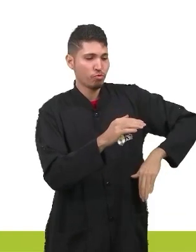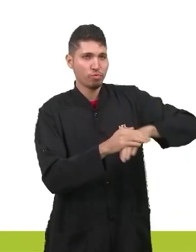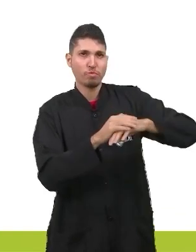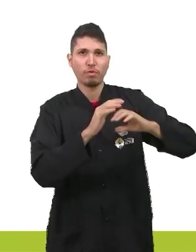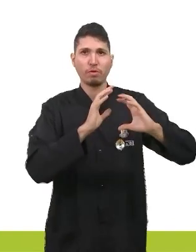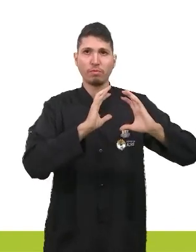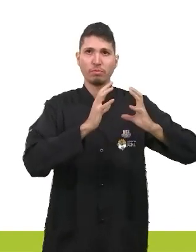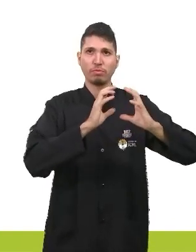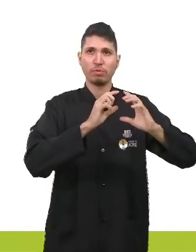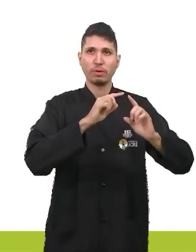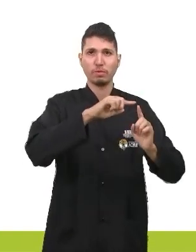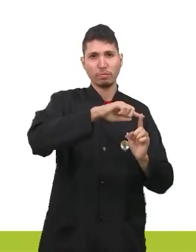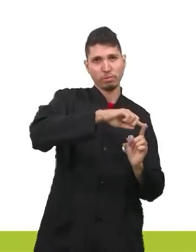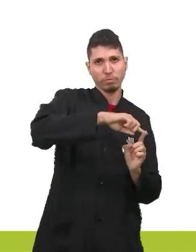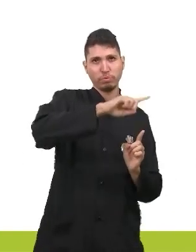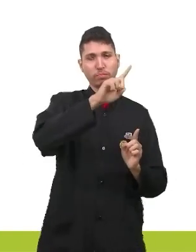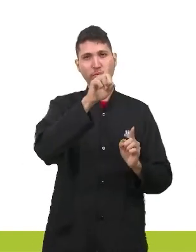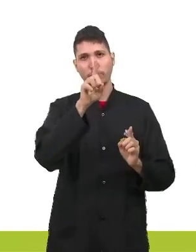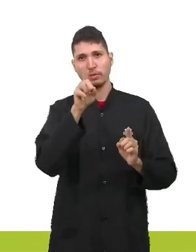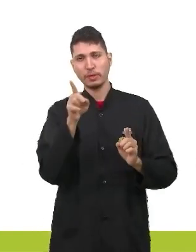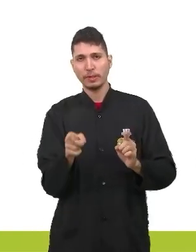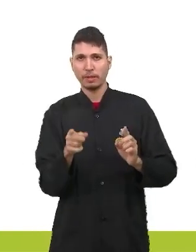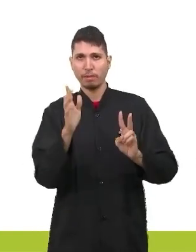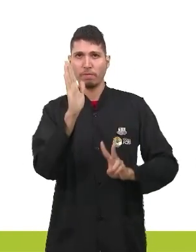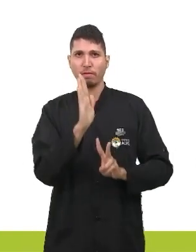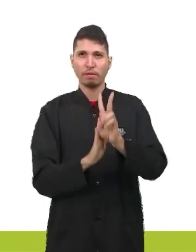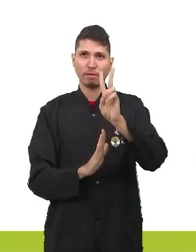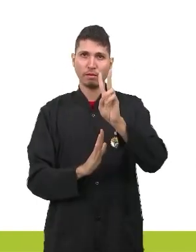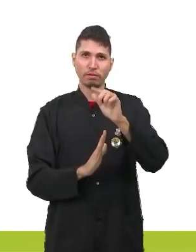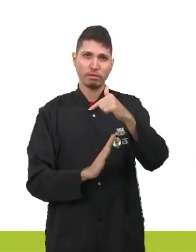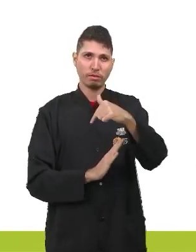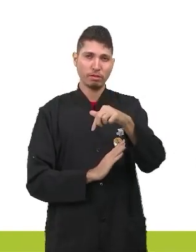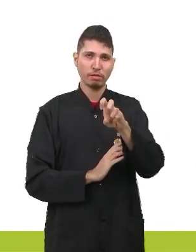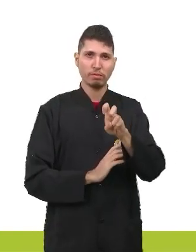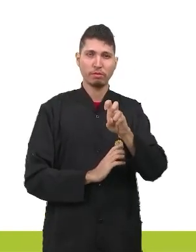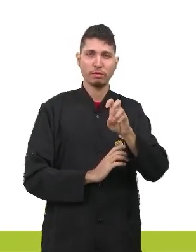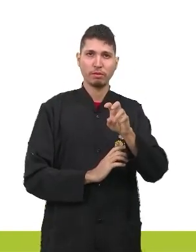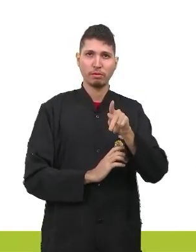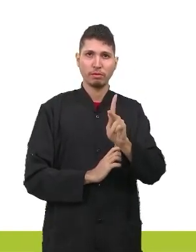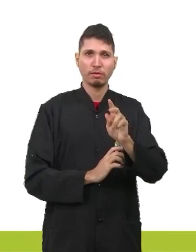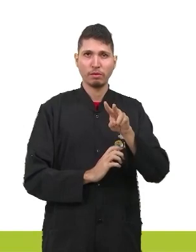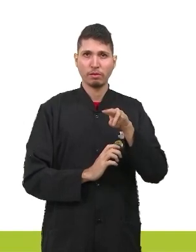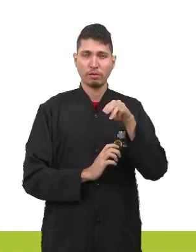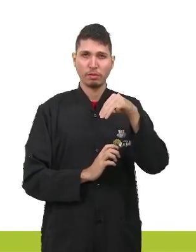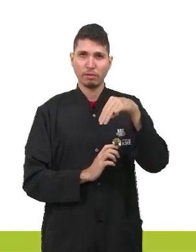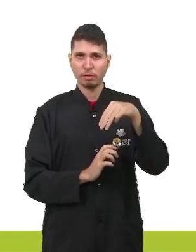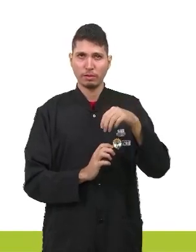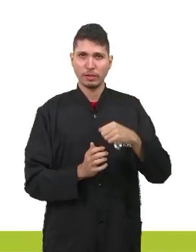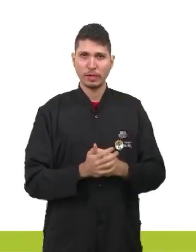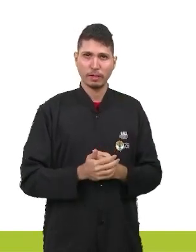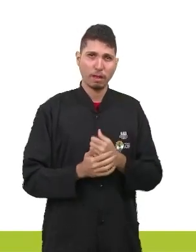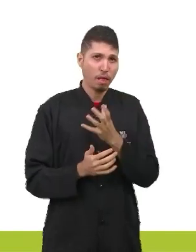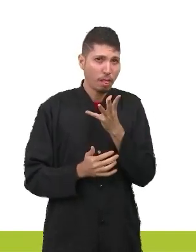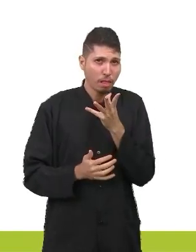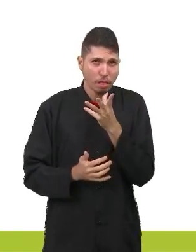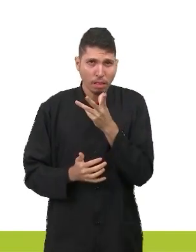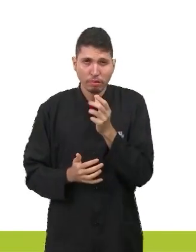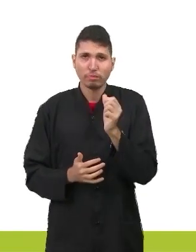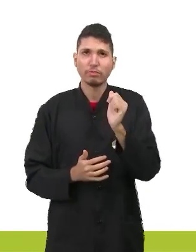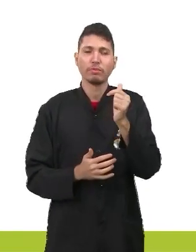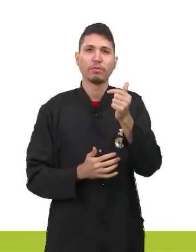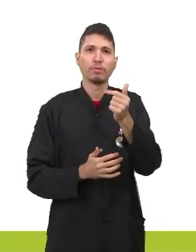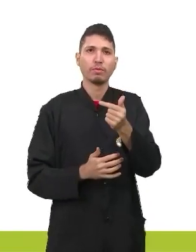ele faz esse movimento a uma velocidade de 72 km por hora, ele demora 2 segundos para chegar neste ponto